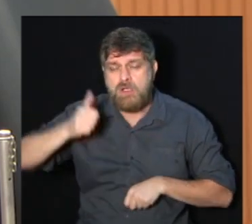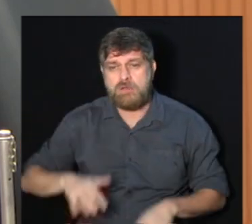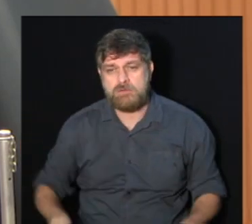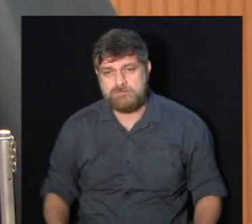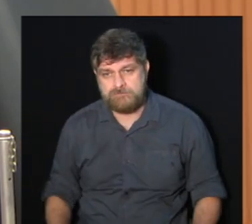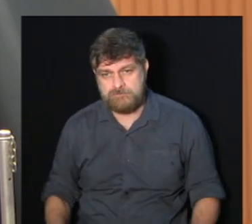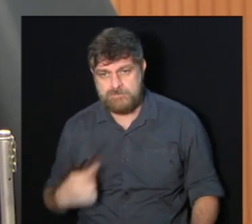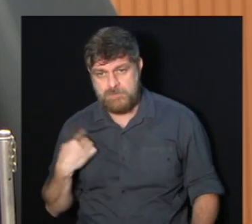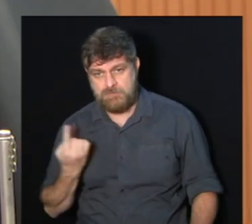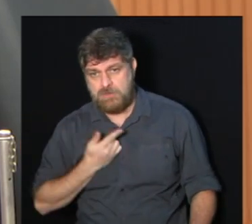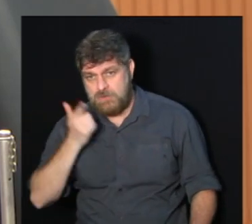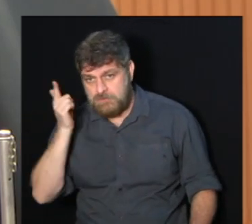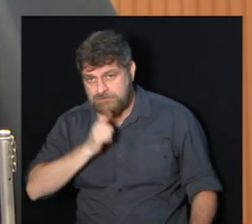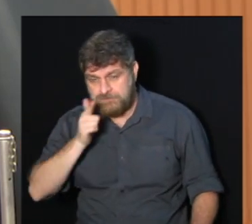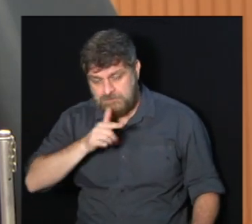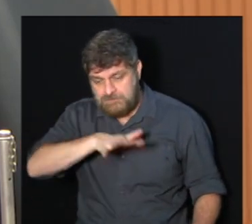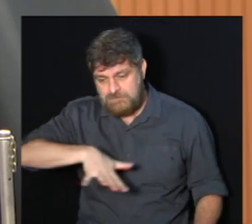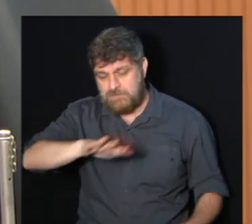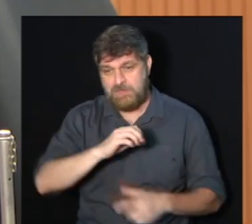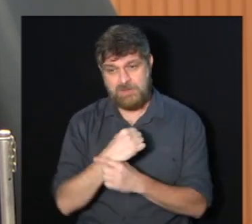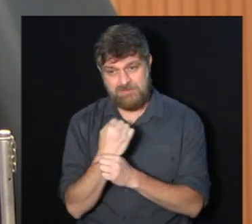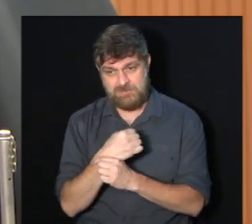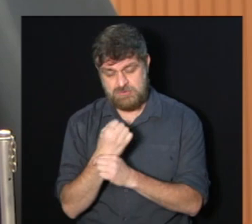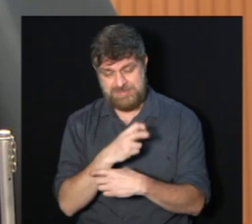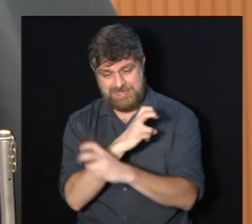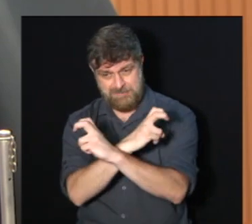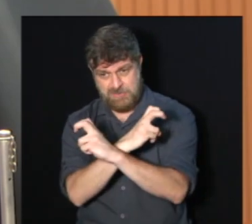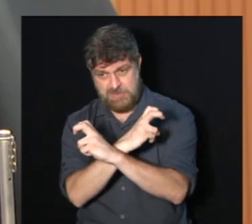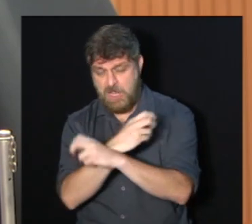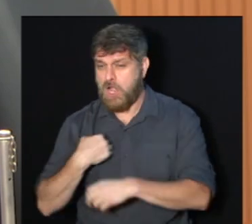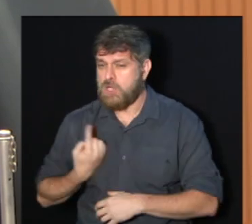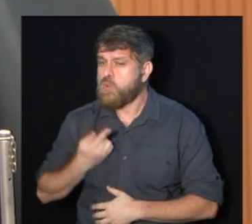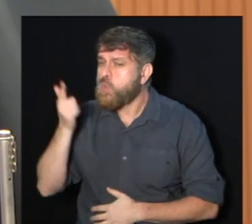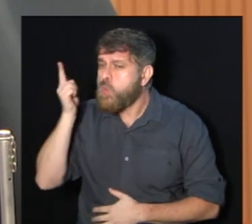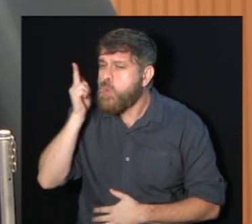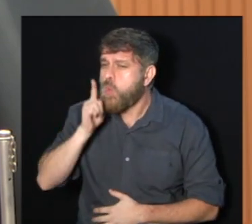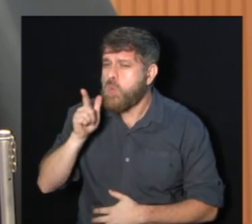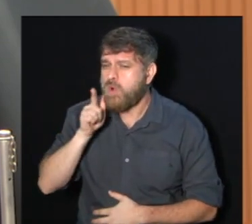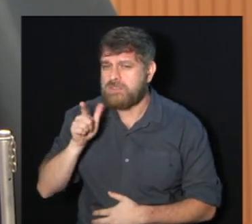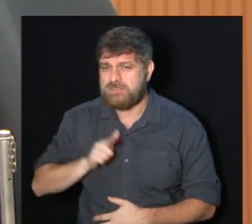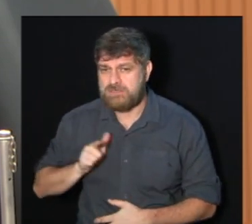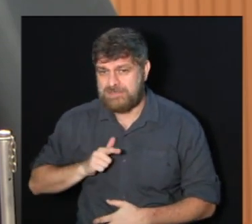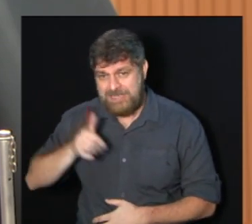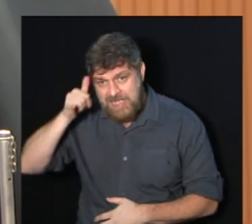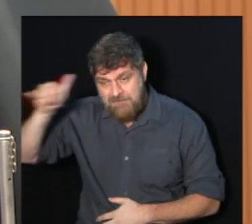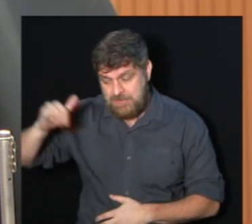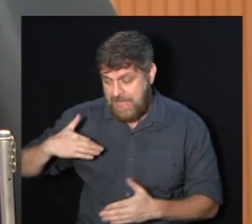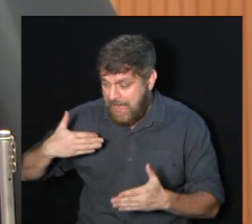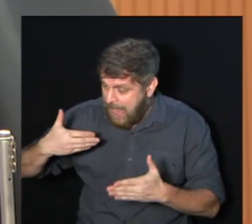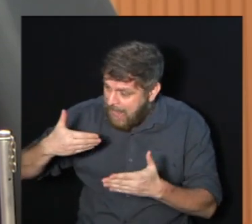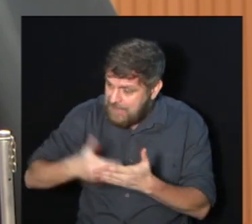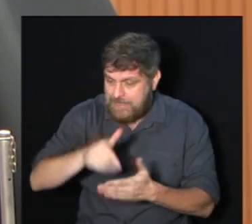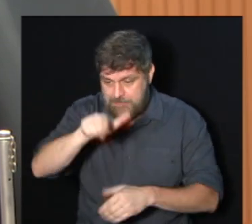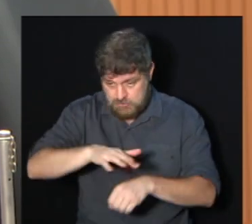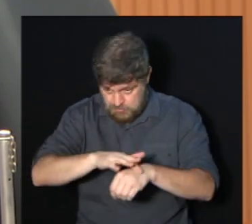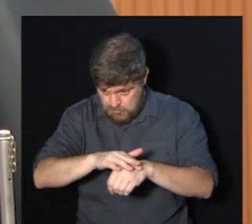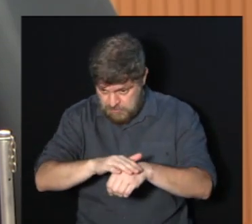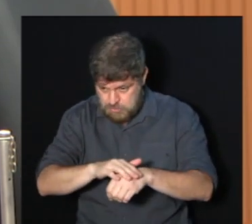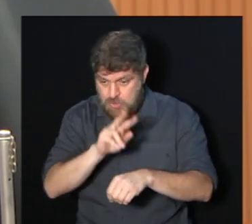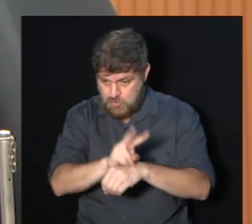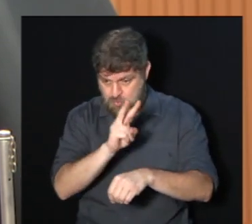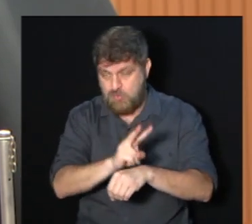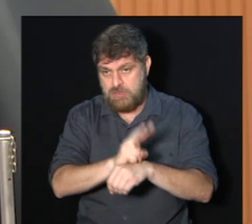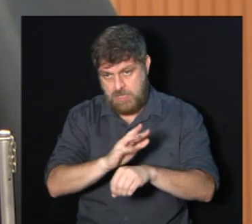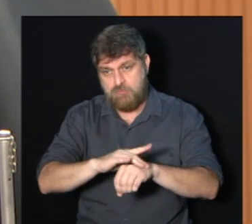a gente consegue, dentro da fisioterapia ortopédica, a gente consegue desde a prevenção ao tratamento. Então, a gente